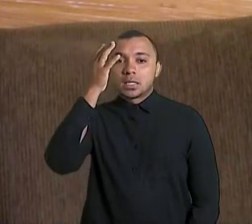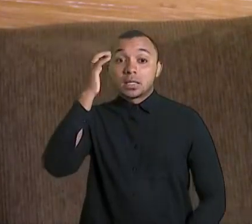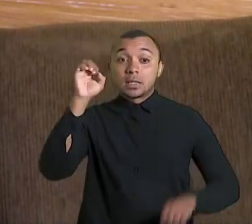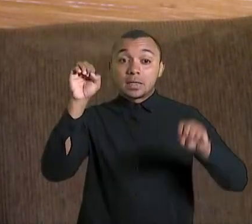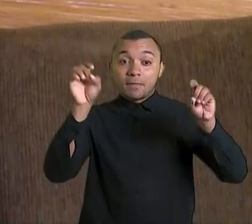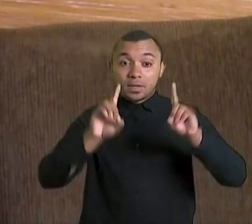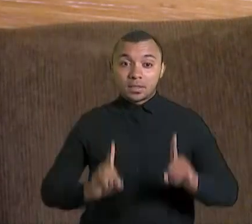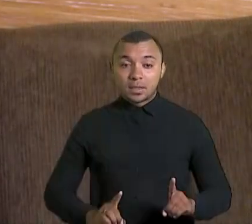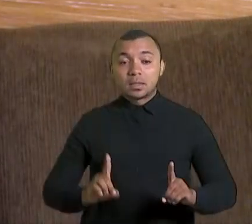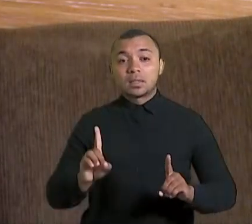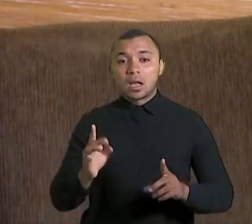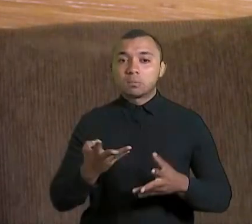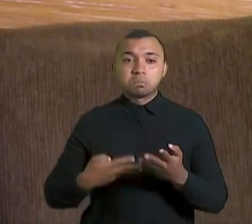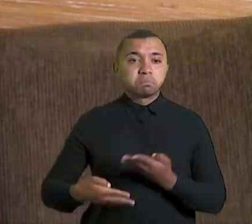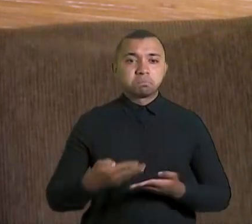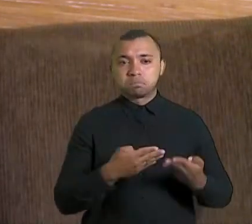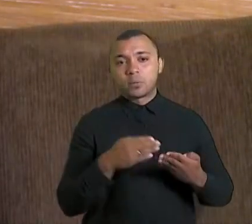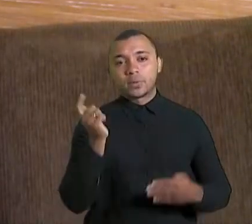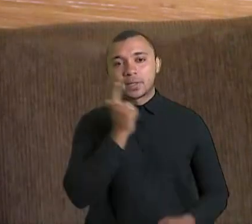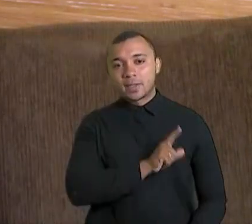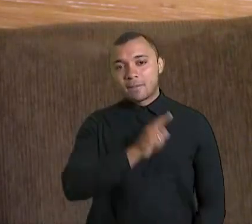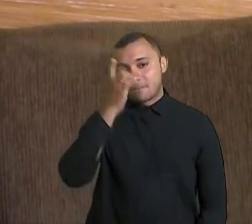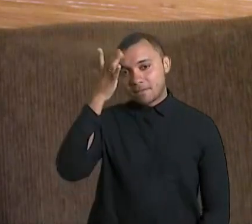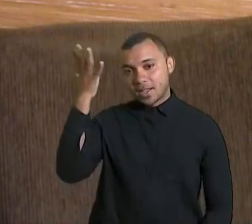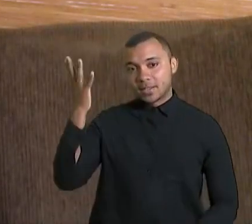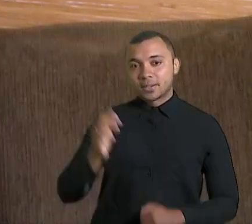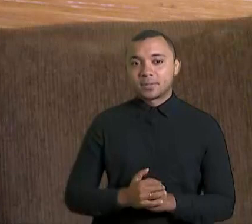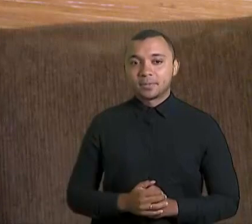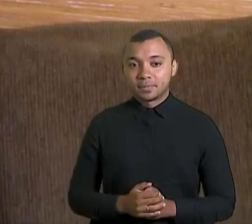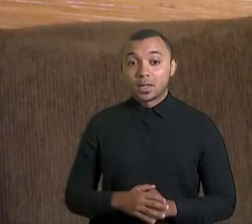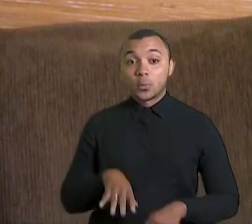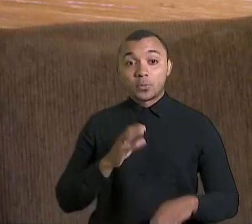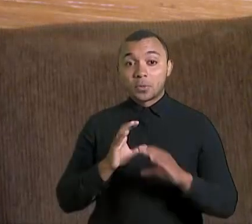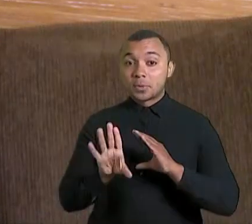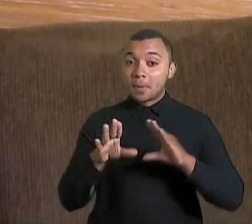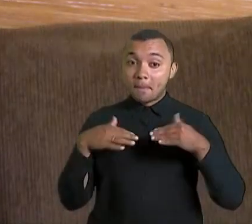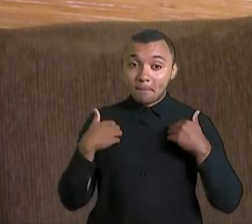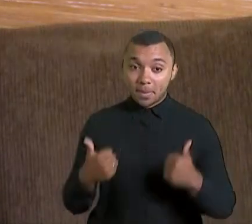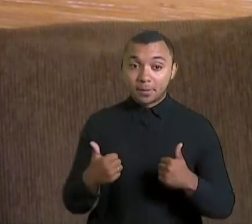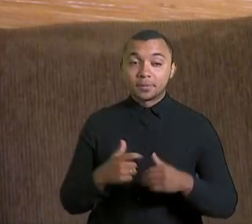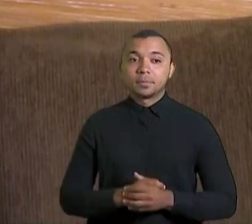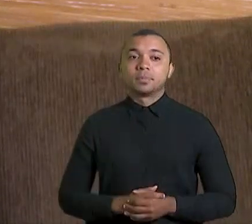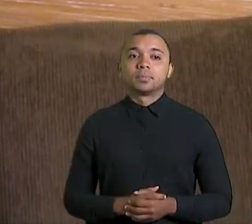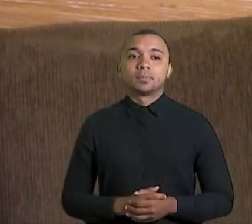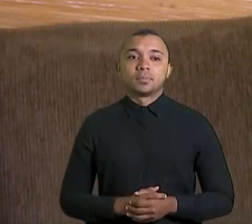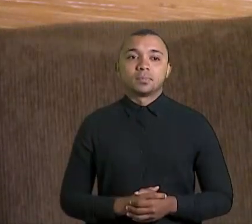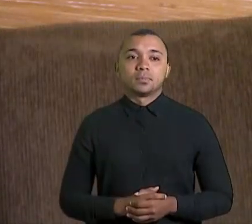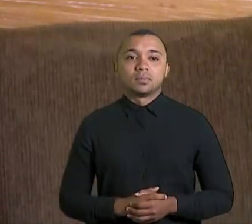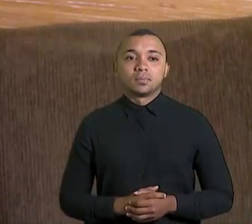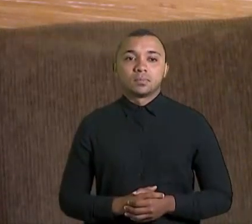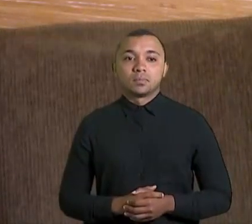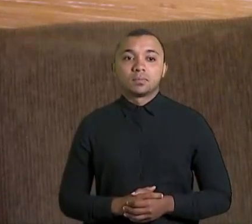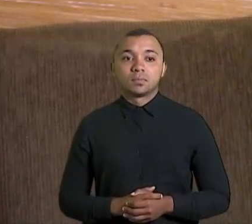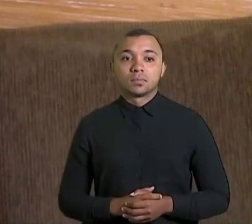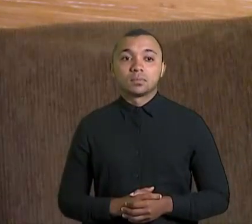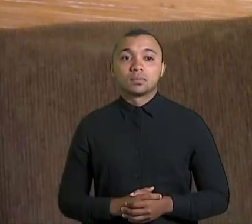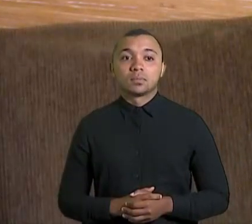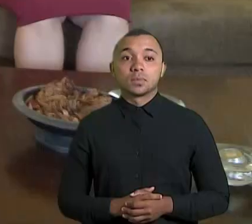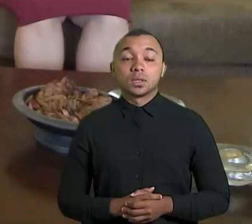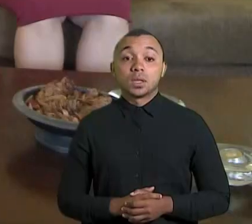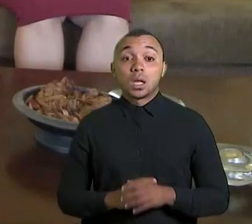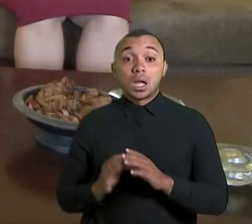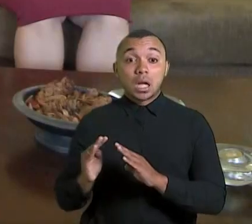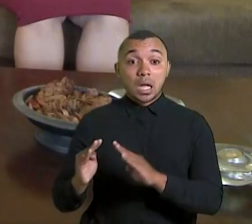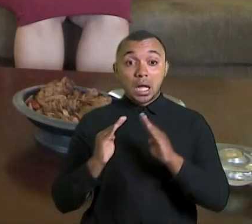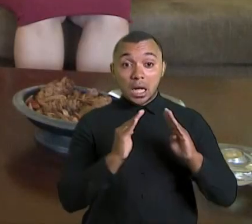própria convivência facilitou essa comunicação. E em relação aos trabalhos domésticos também,